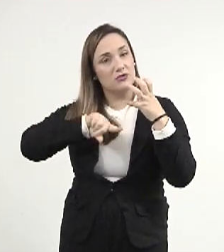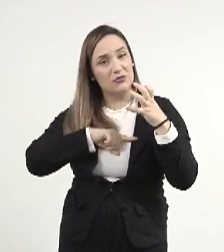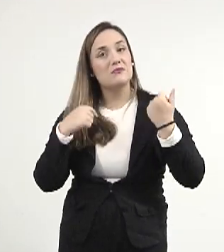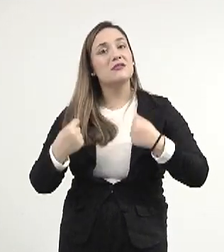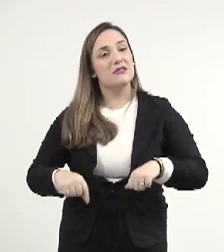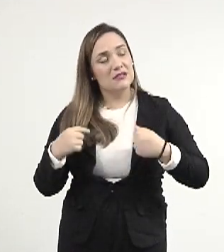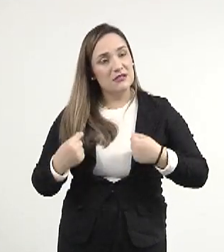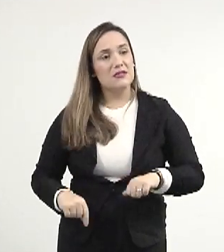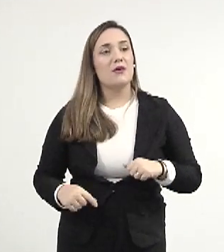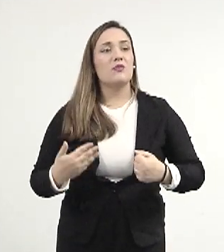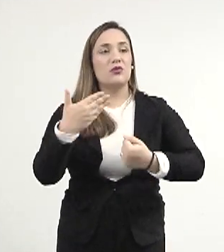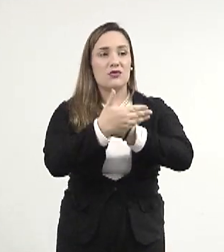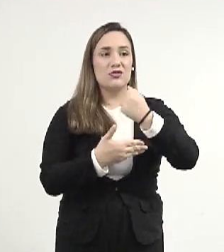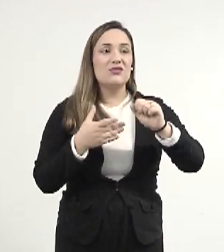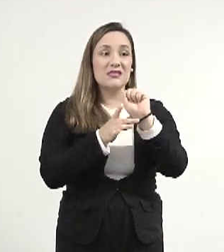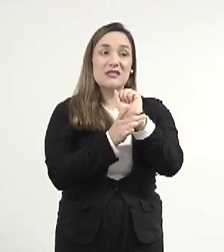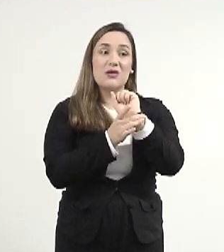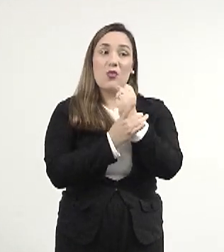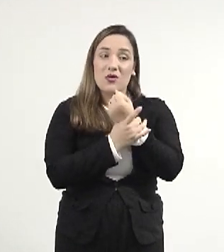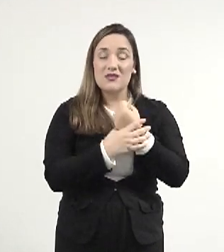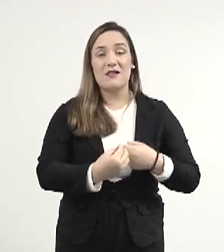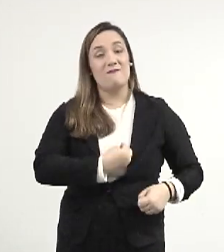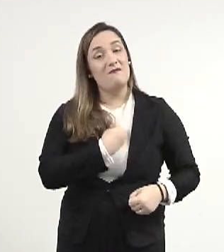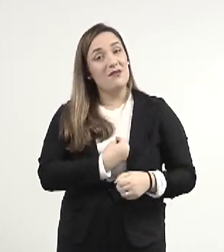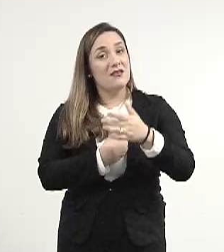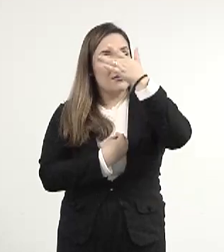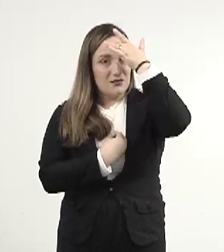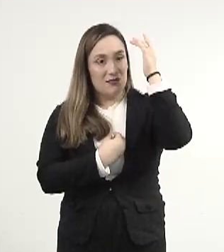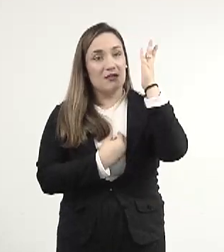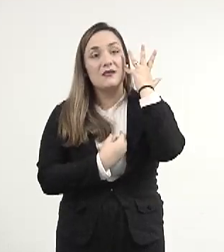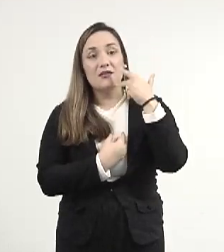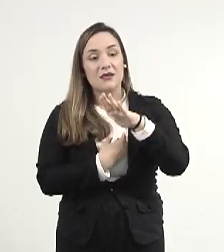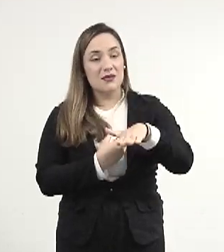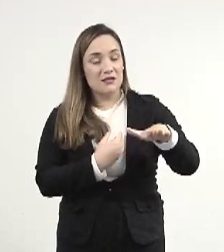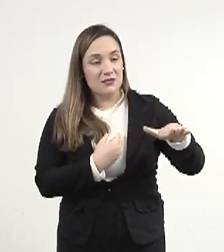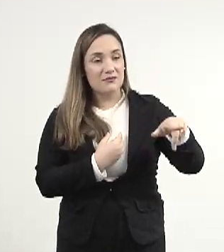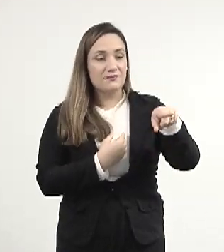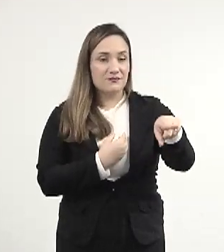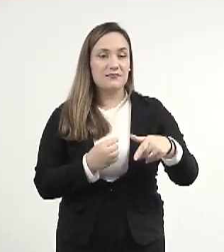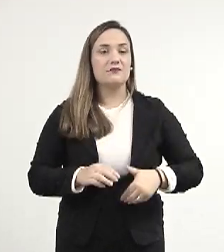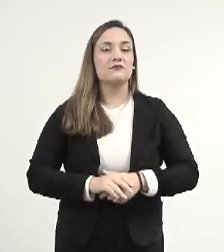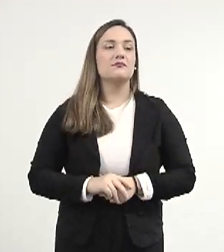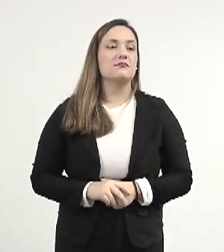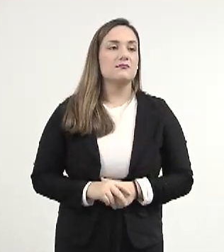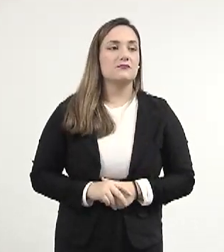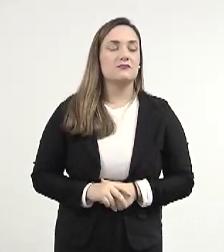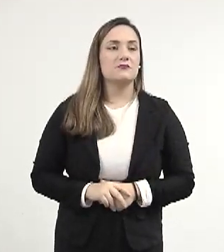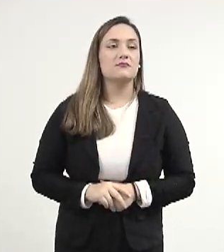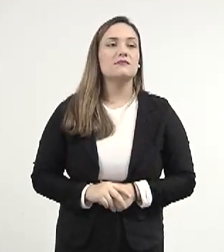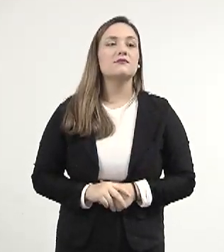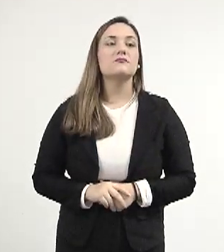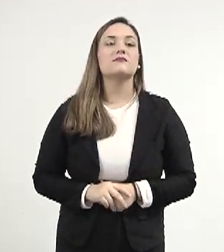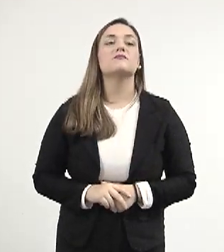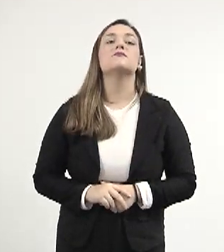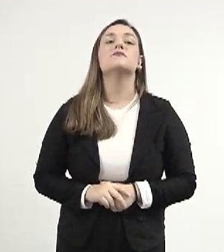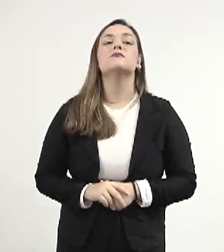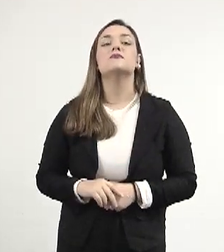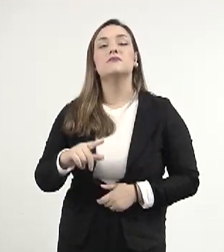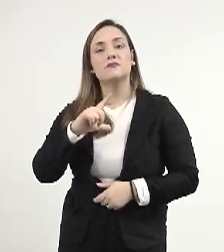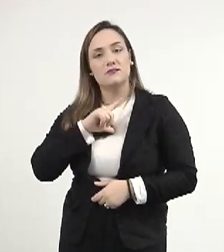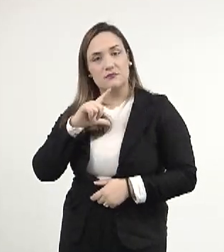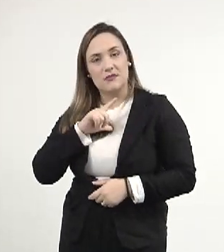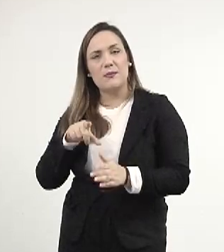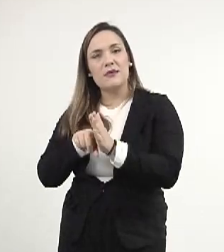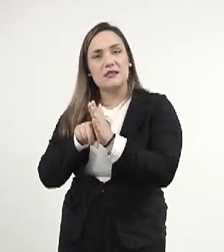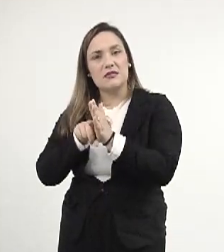resguardar a segurança, a vida dessas crianças. Nós tivemos também fontes na Polícia Civil e